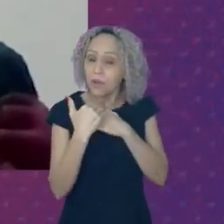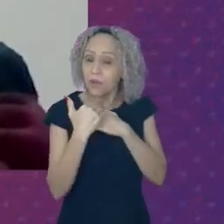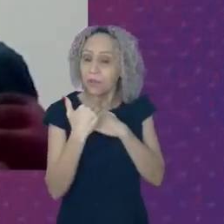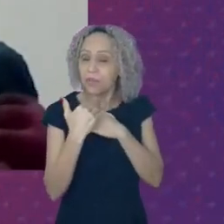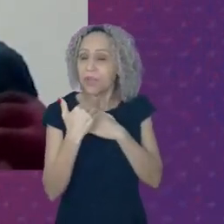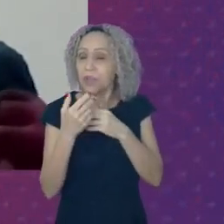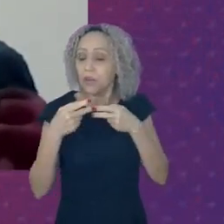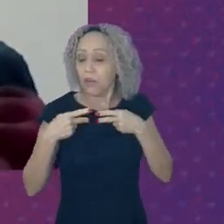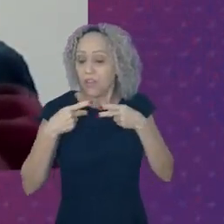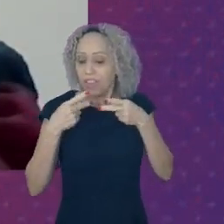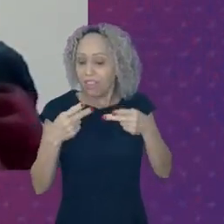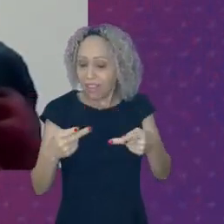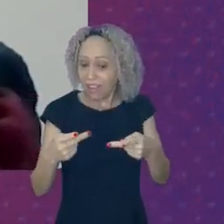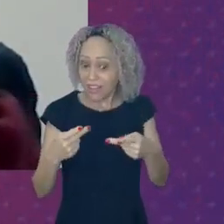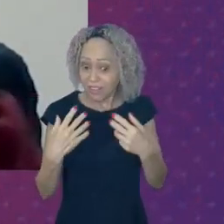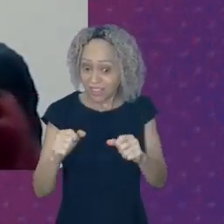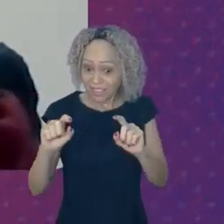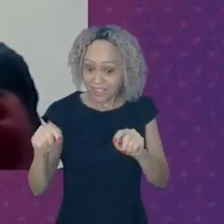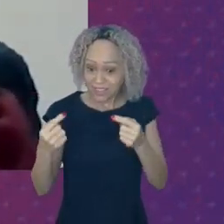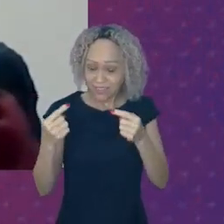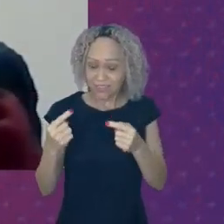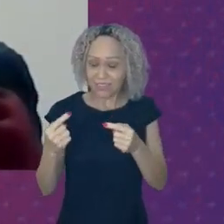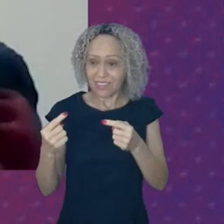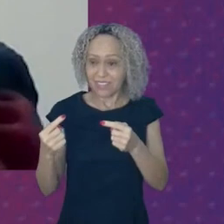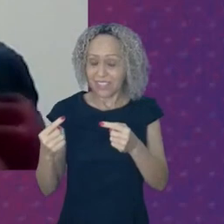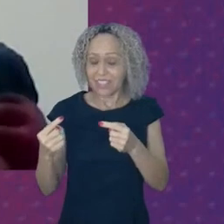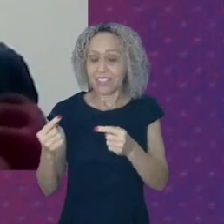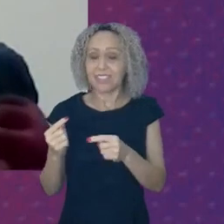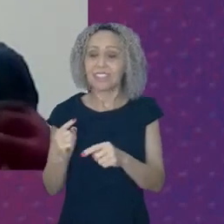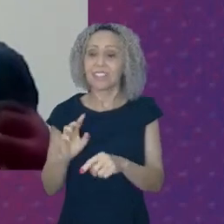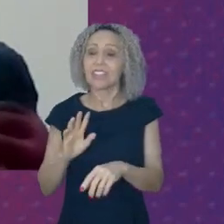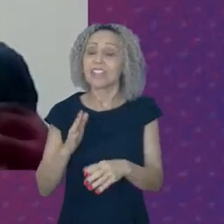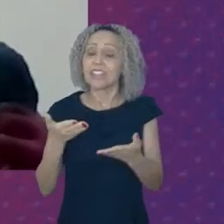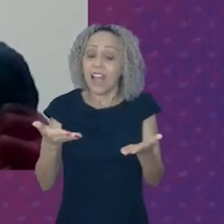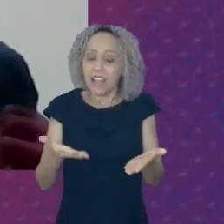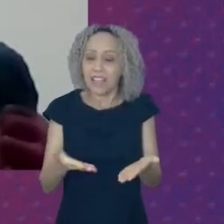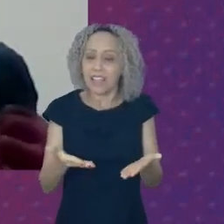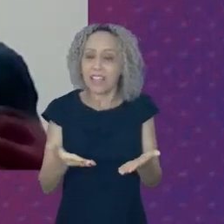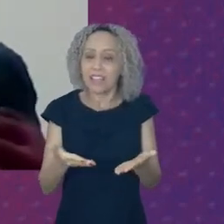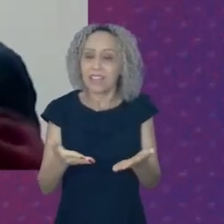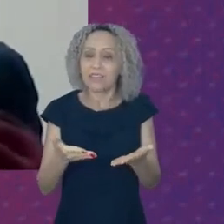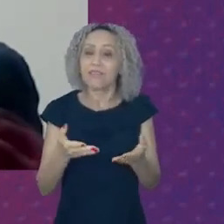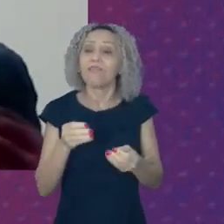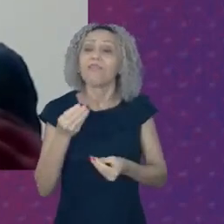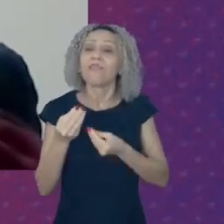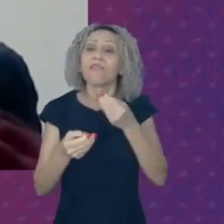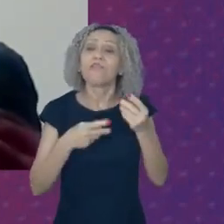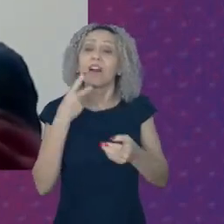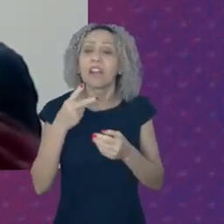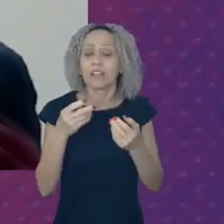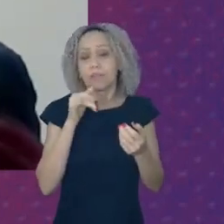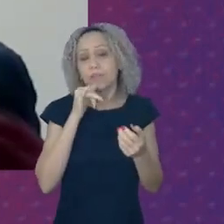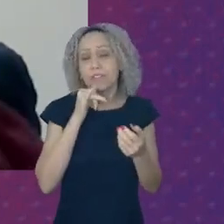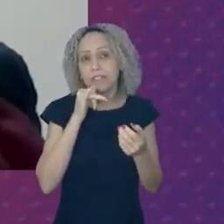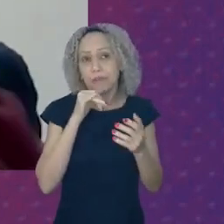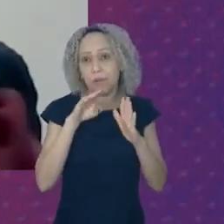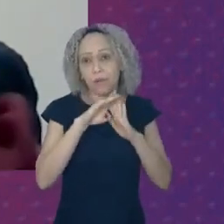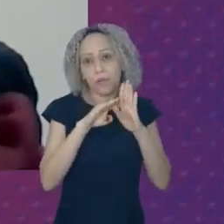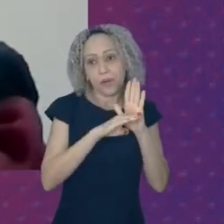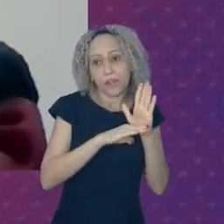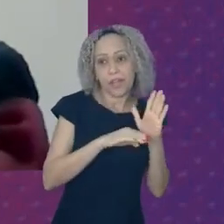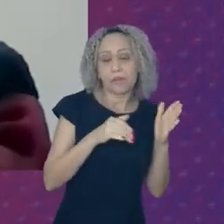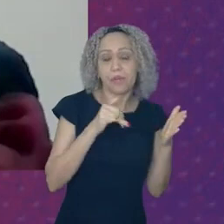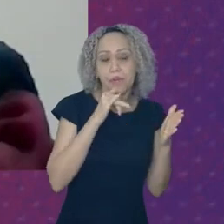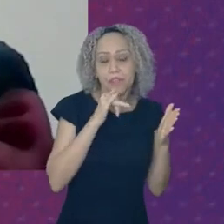a experiência do programa Bolsa Família no meu município, trazer algumas questões referentes, inerentes a